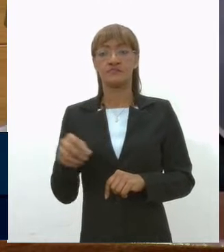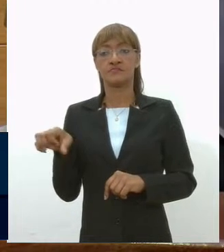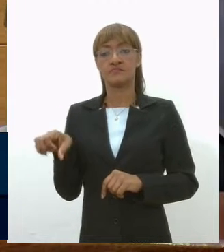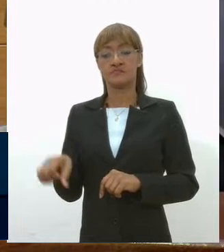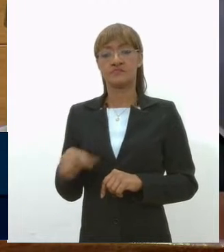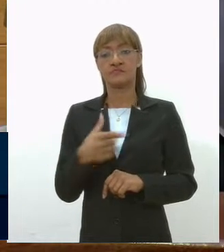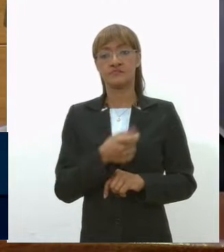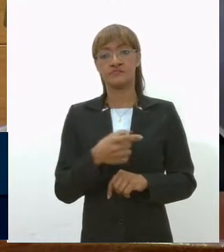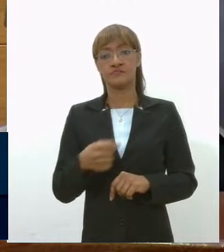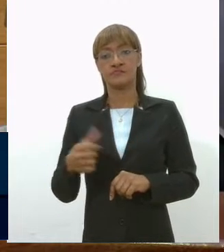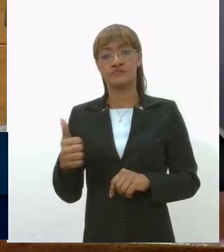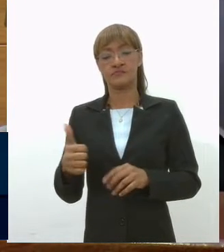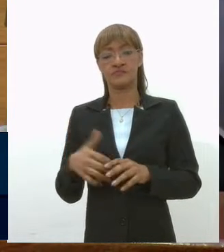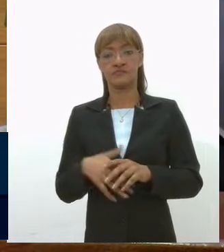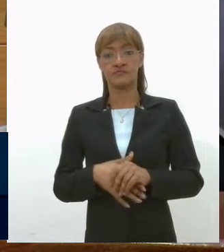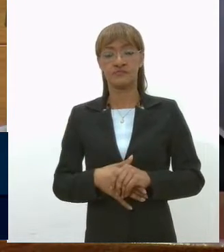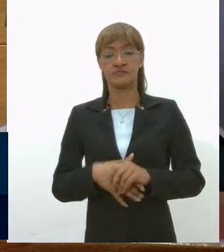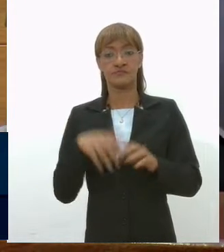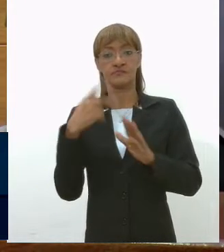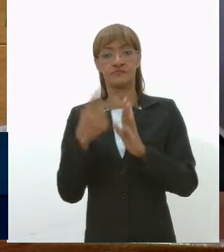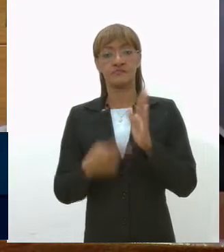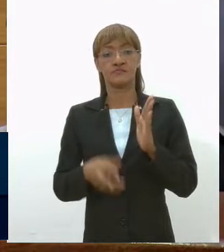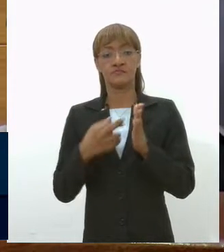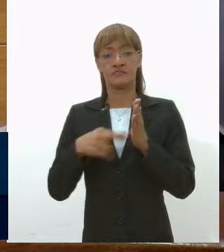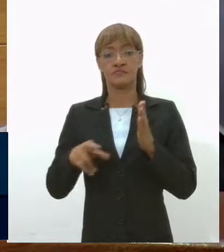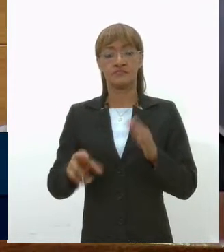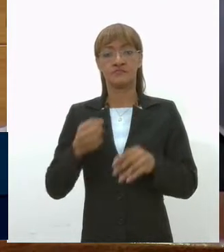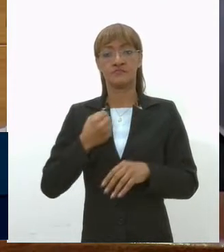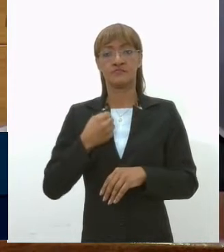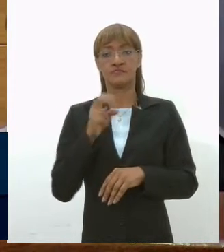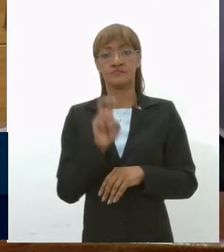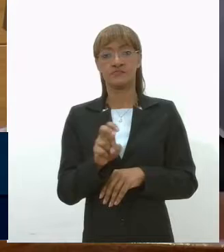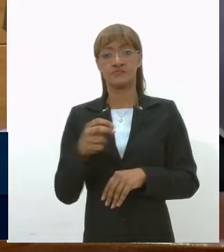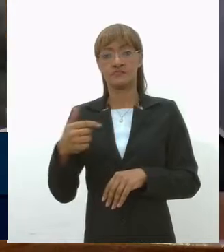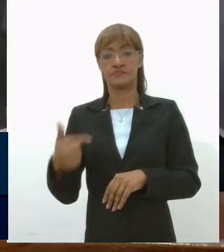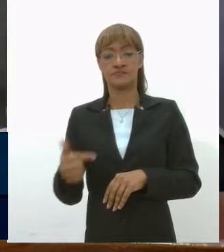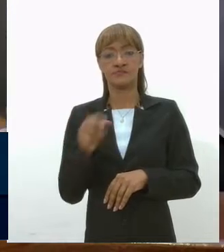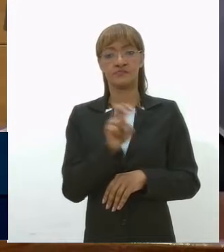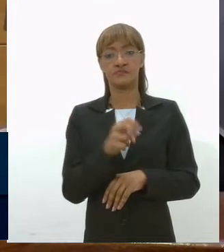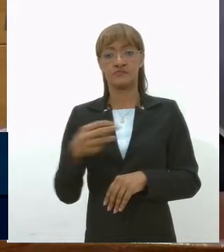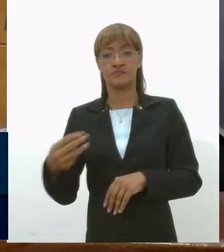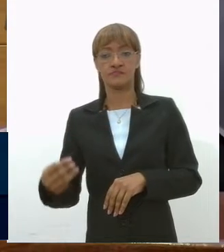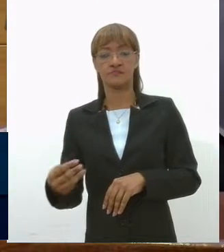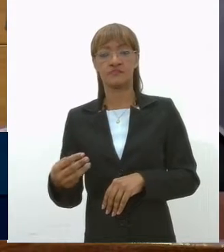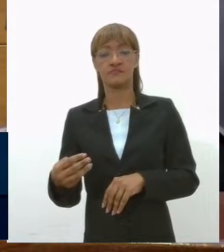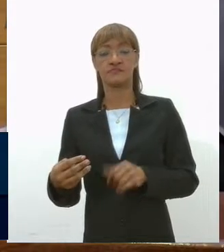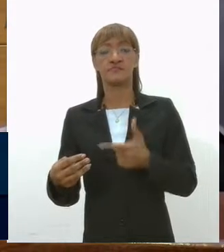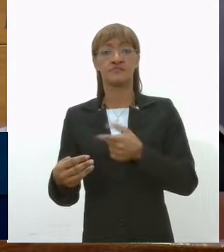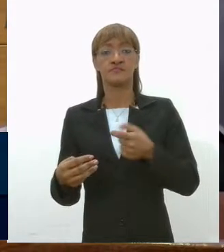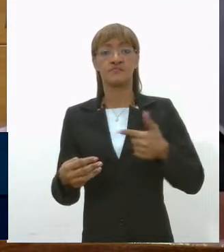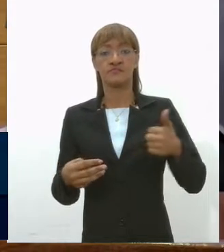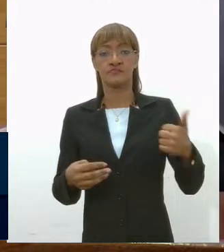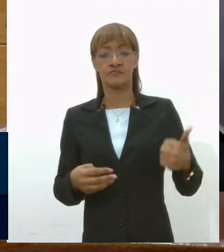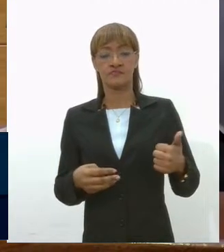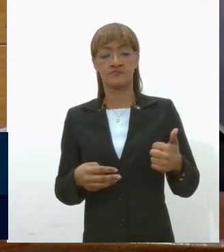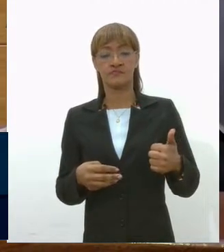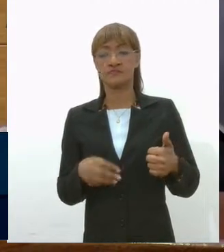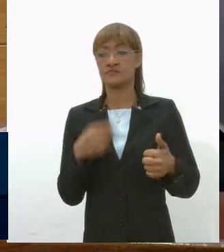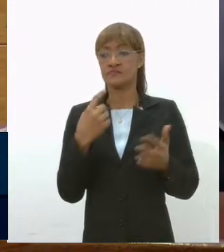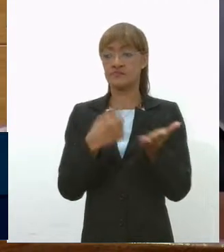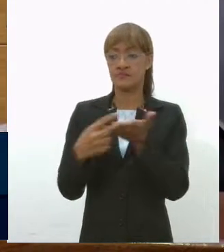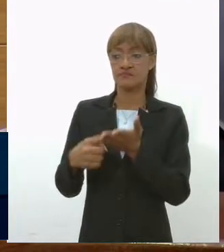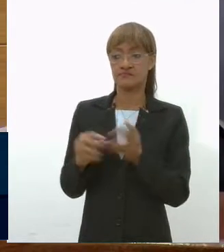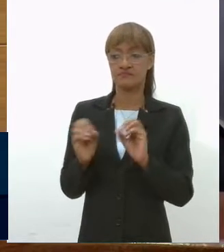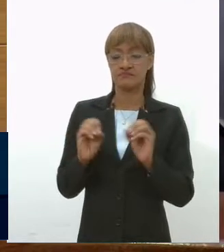339/2021. Os projetos de resolução de número 52 e 53/2021. Nada mais a tratar, o